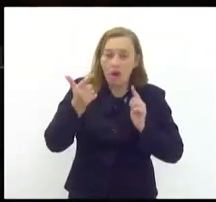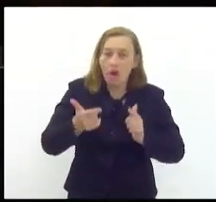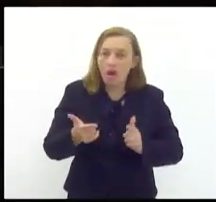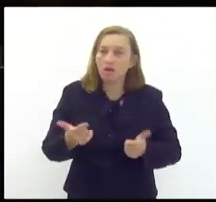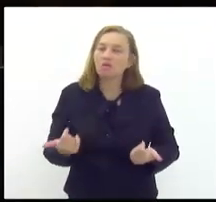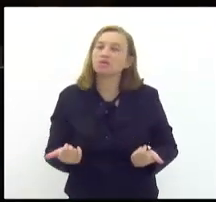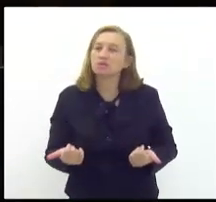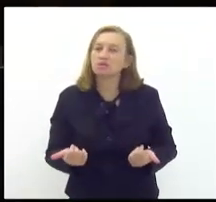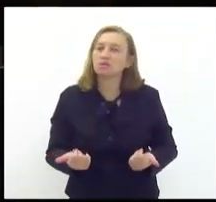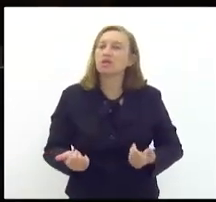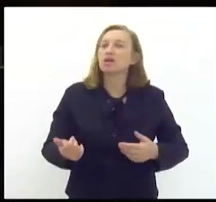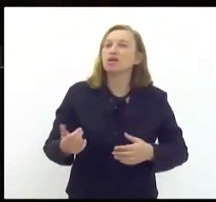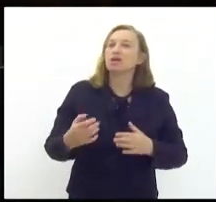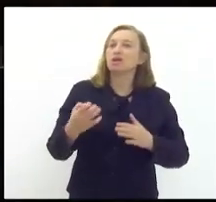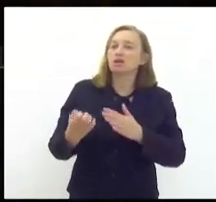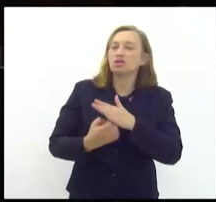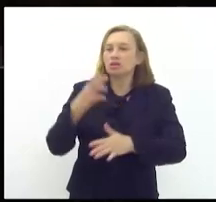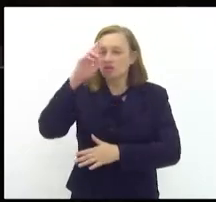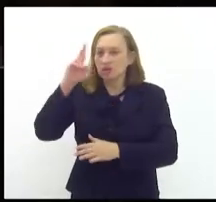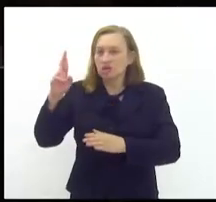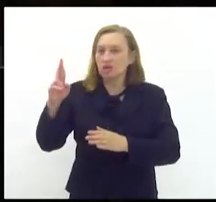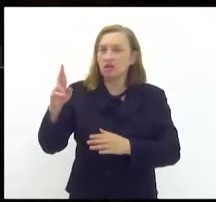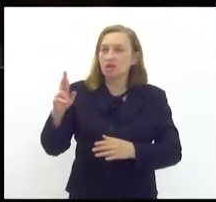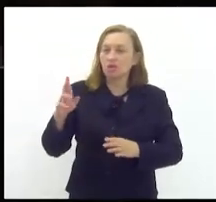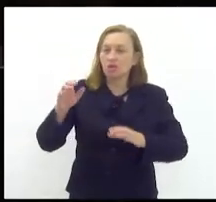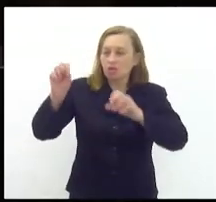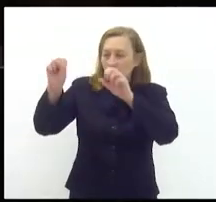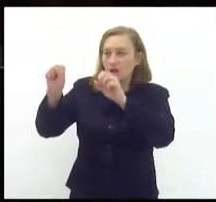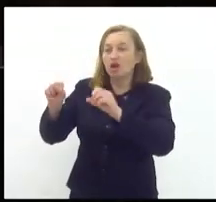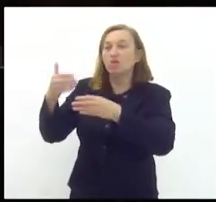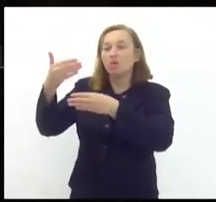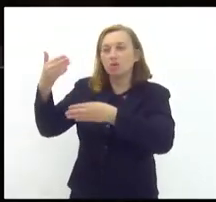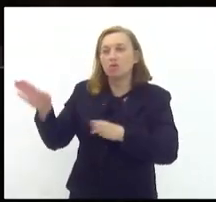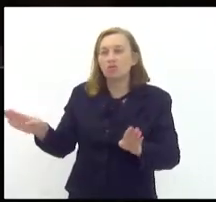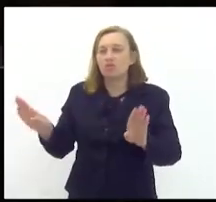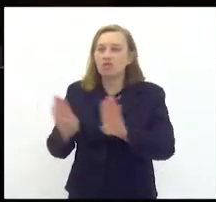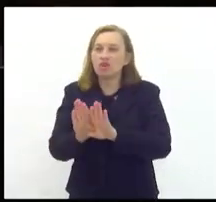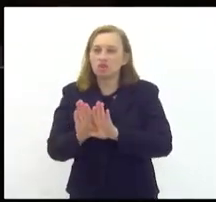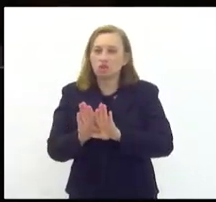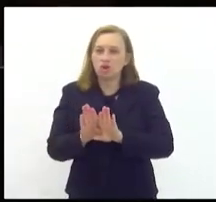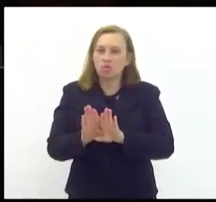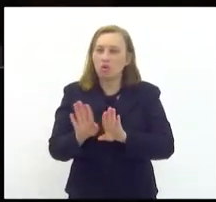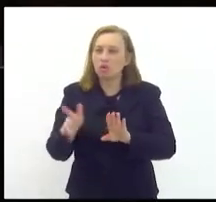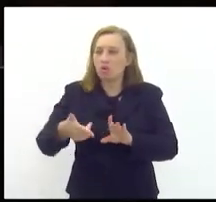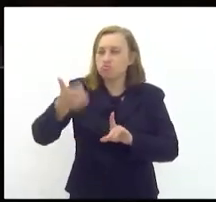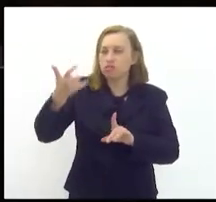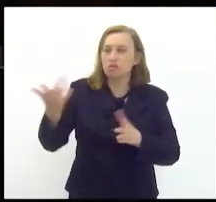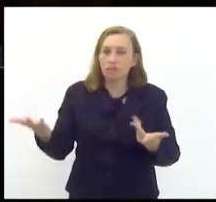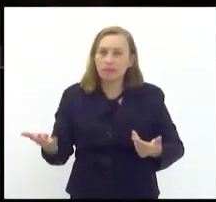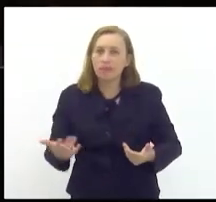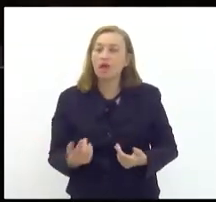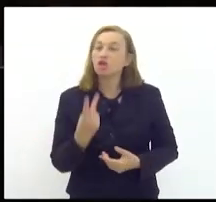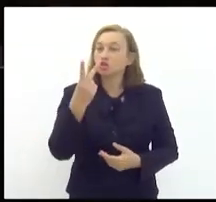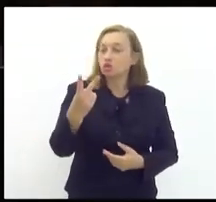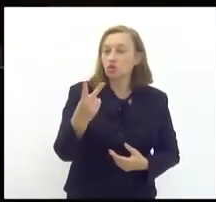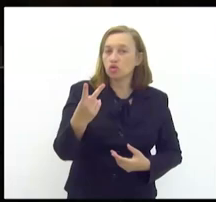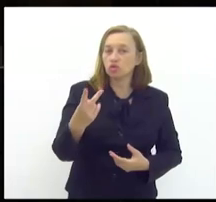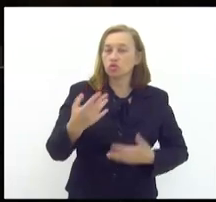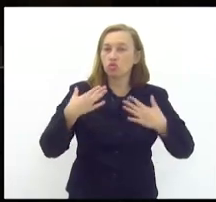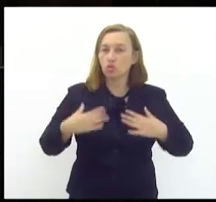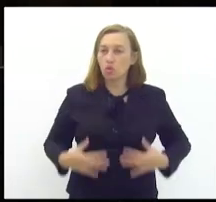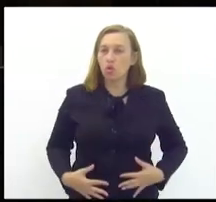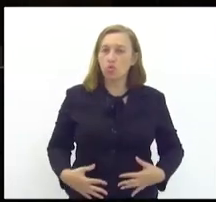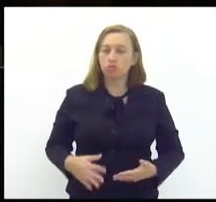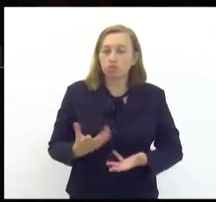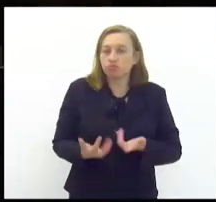empresário assaltada Pode fechar o comércio na Região litorando de Maricá dois corpos são encontrados carbonizados me tocava